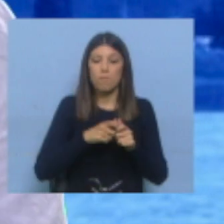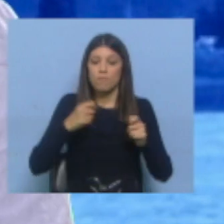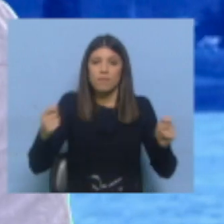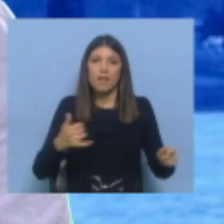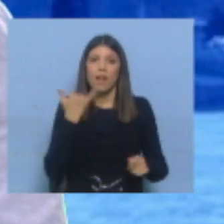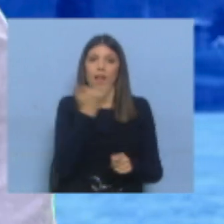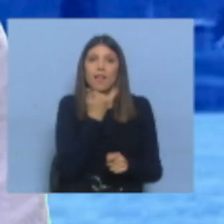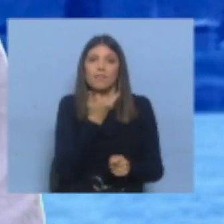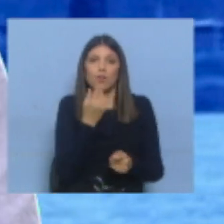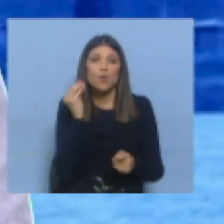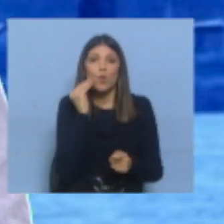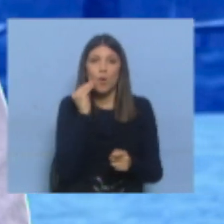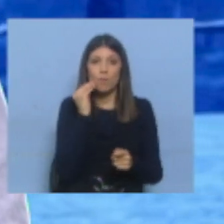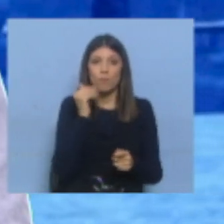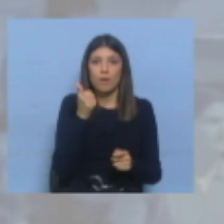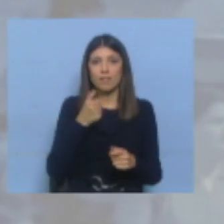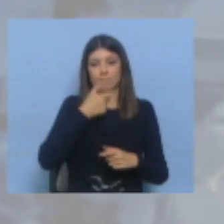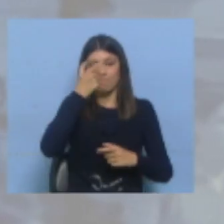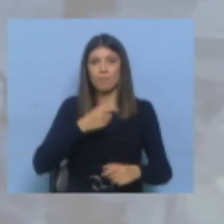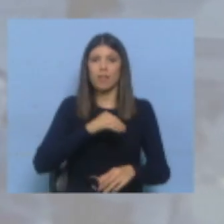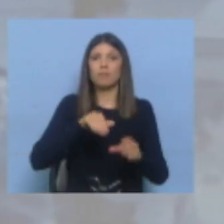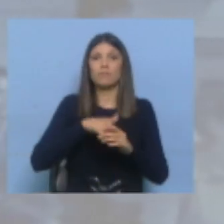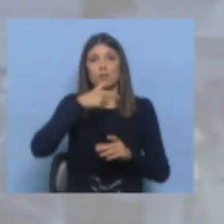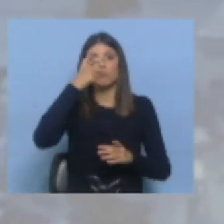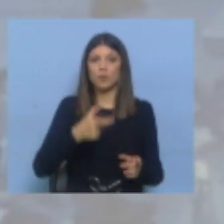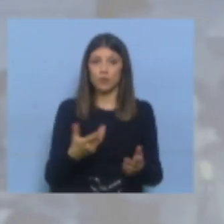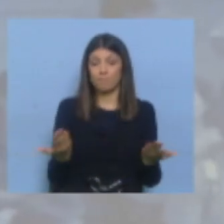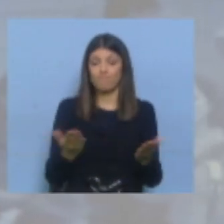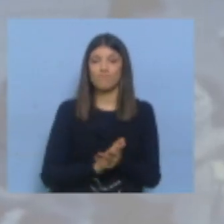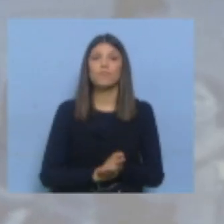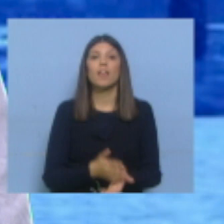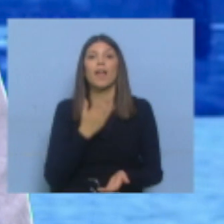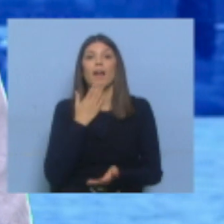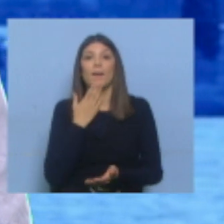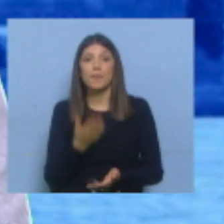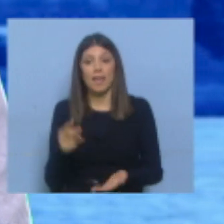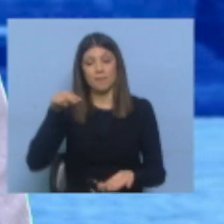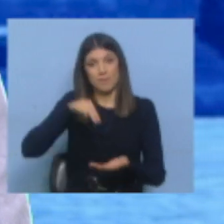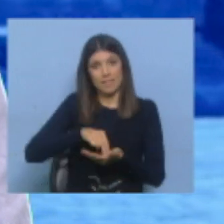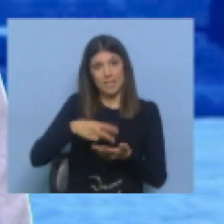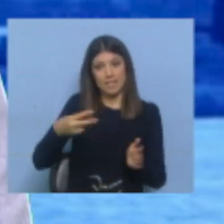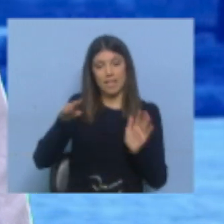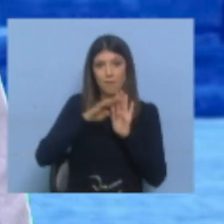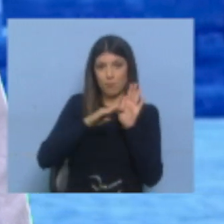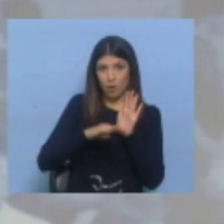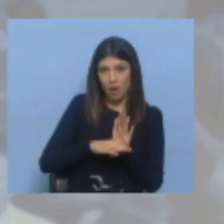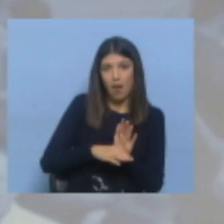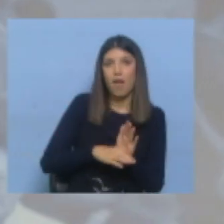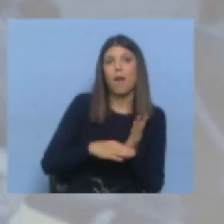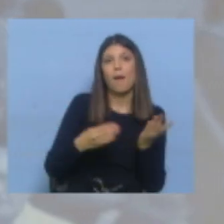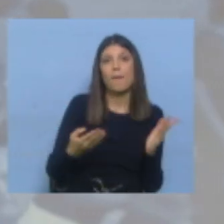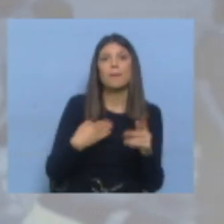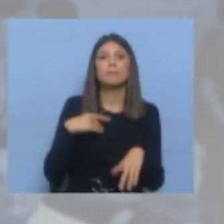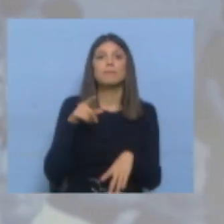felicidade e de bem-estar das pessoas, não é? Claro. Muito bem, agradeço muito a sua presença aqui hoje no nosso programa Eclésia,